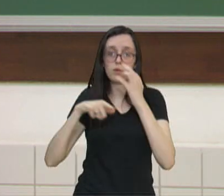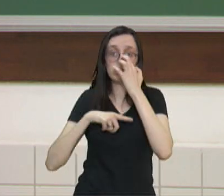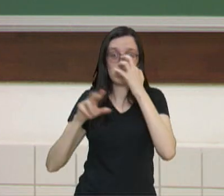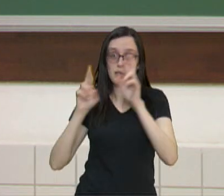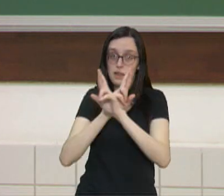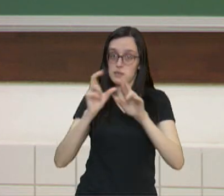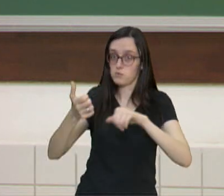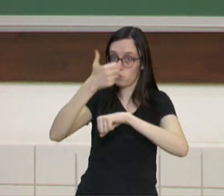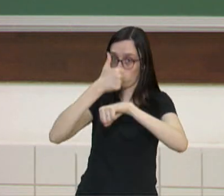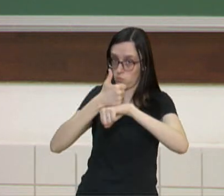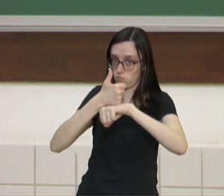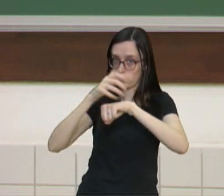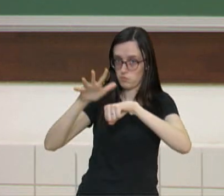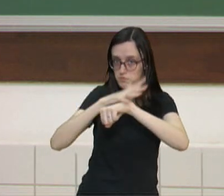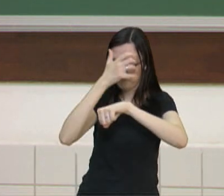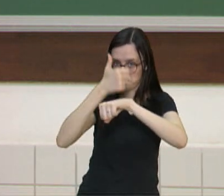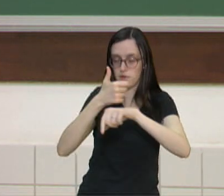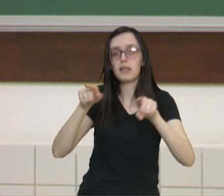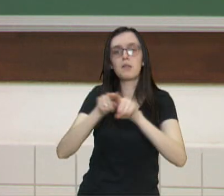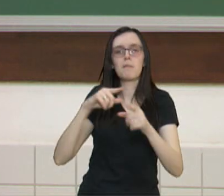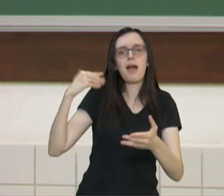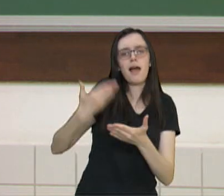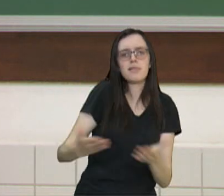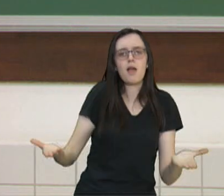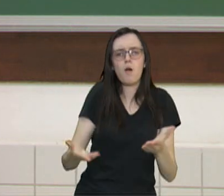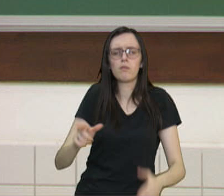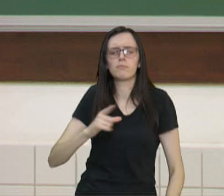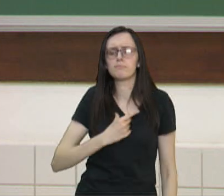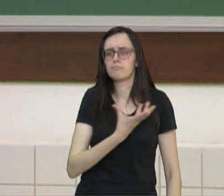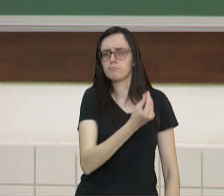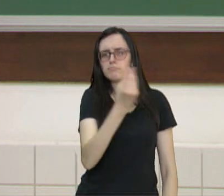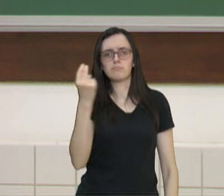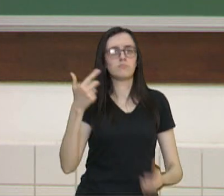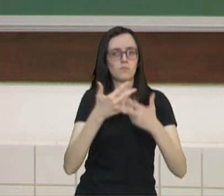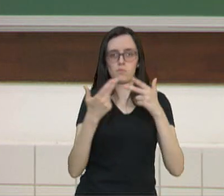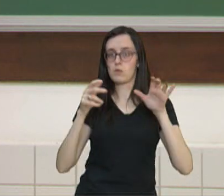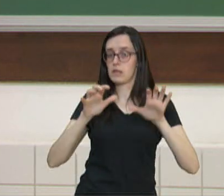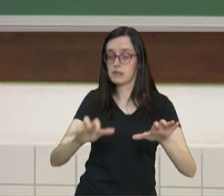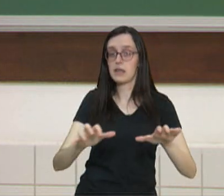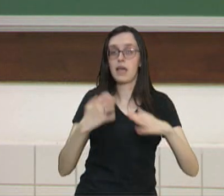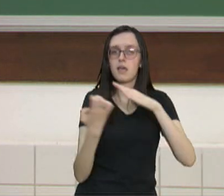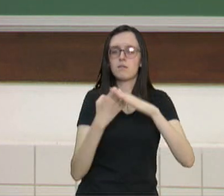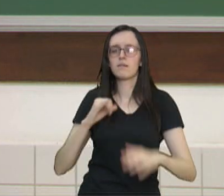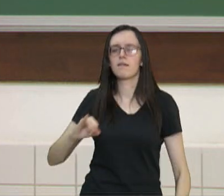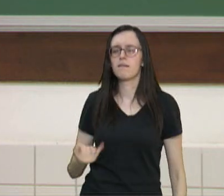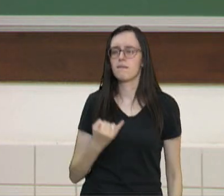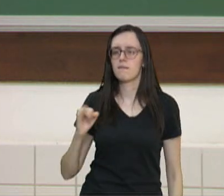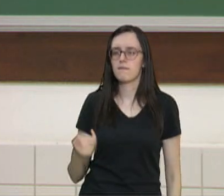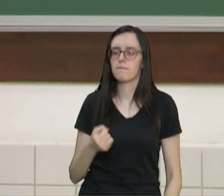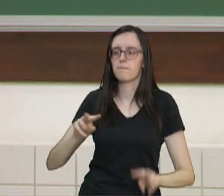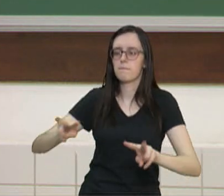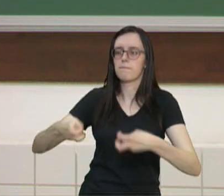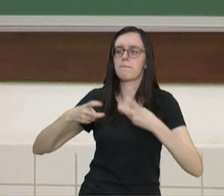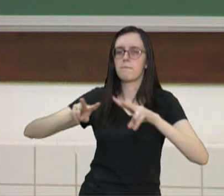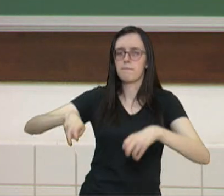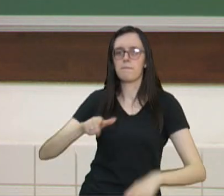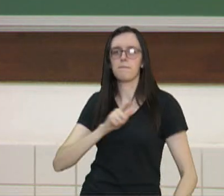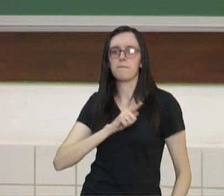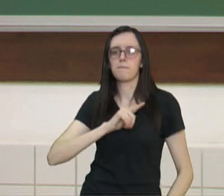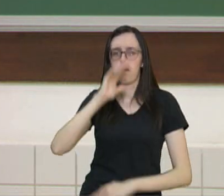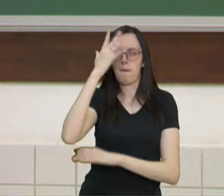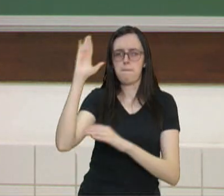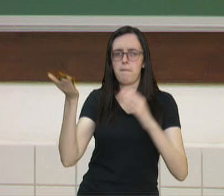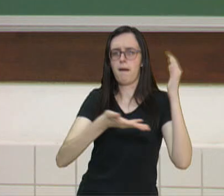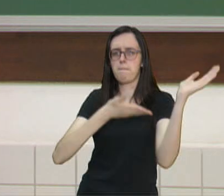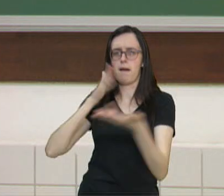colonização. E até hoje tem muitas coisas assim, né? Então, empresas que se aproveitam e vão desmatando